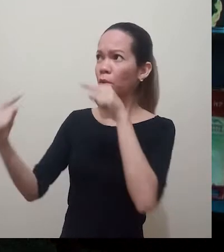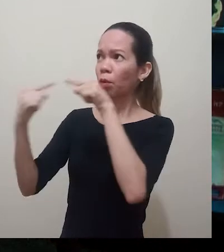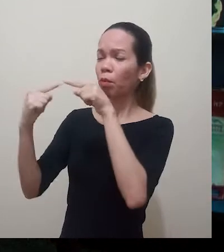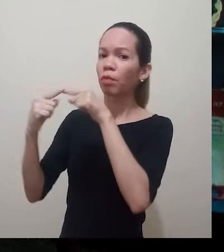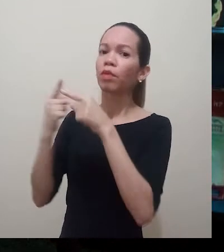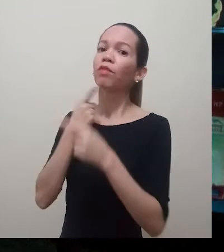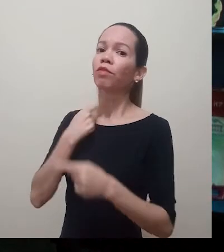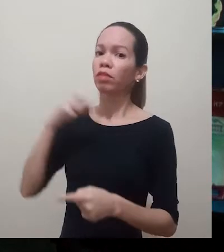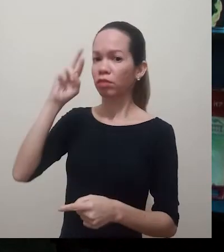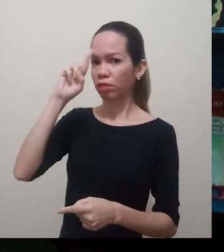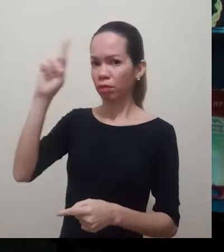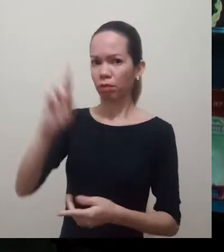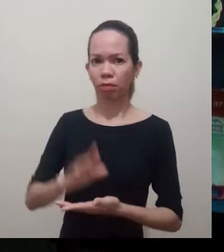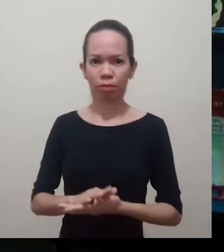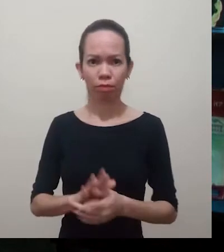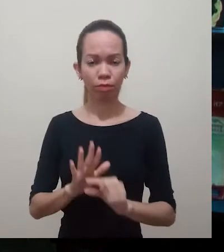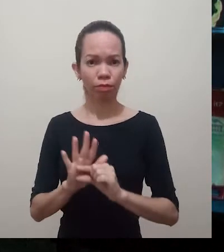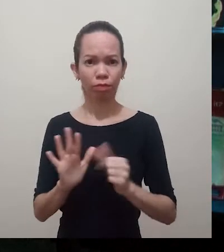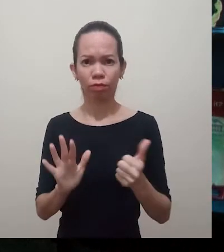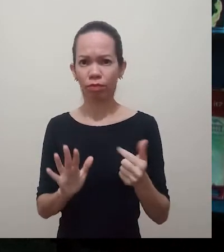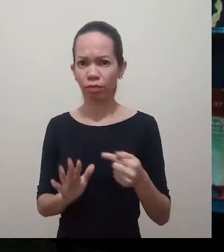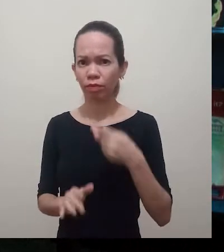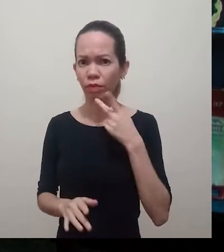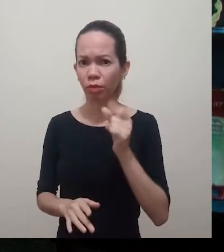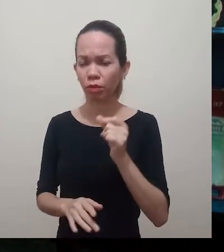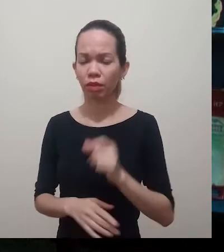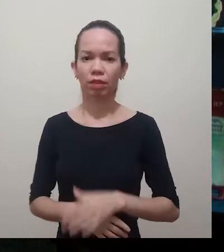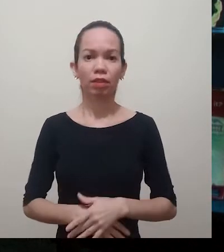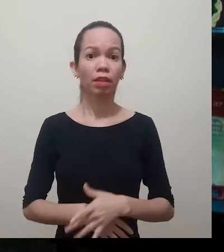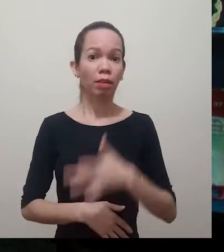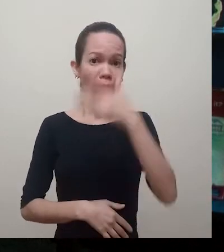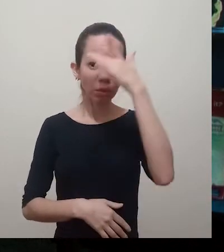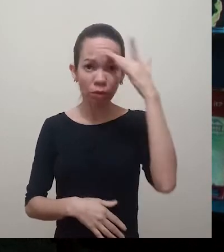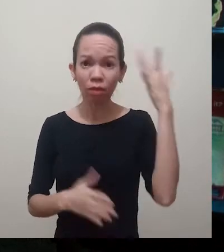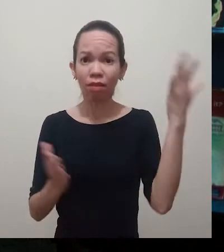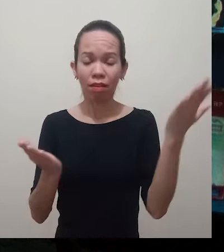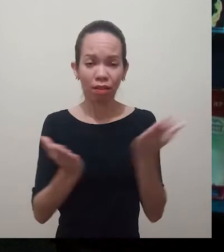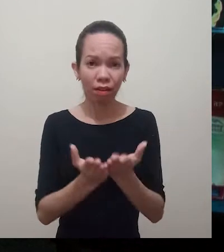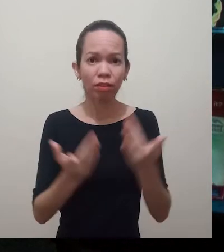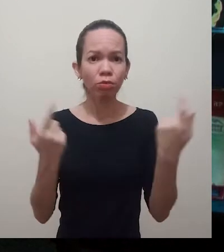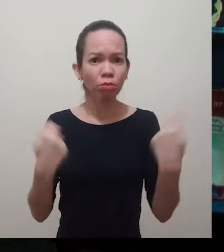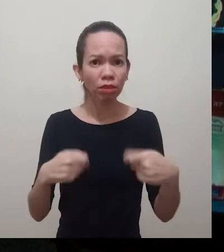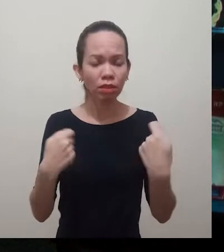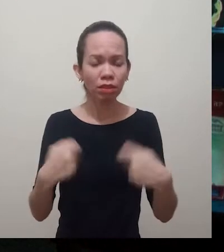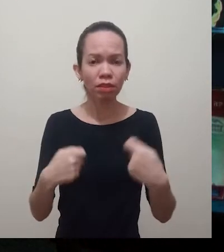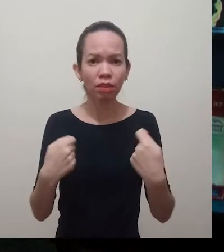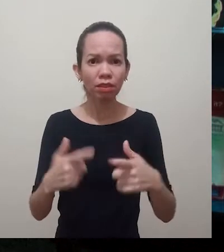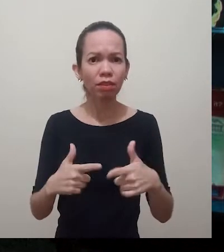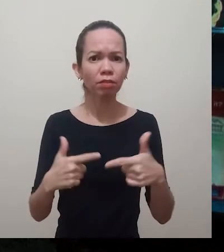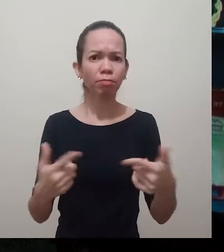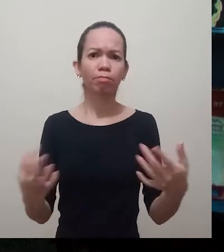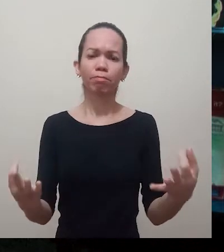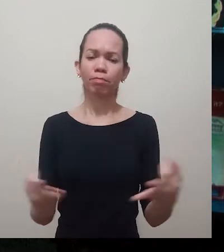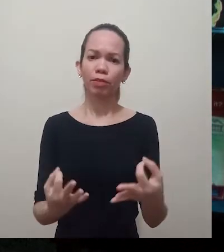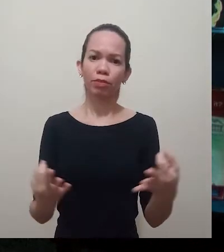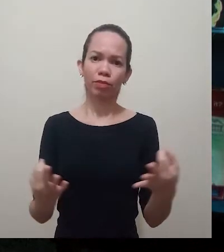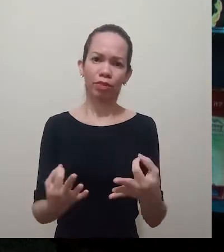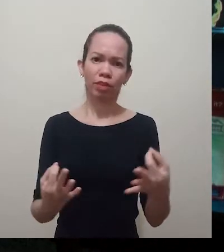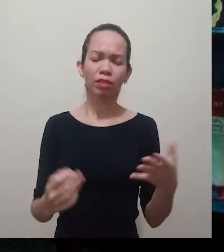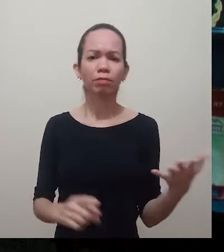17 dias assim assim de que o homem de deus seja perfeito e perfeitamente habilitado